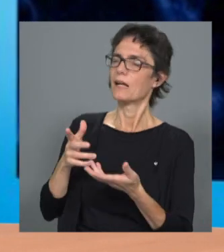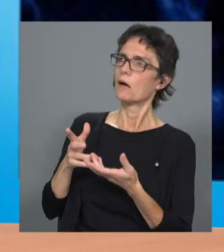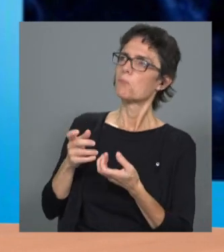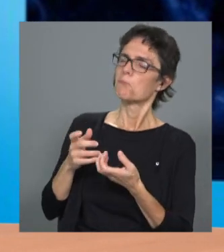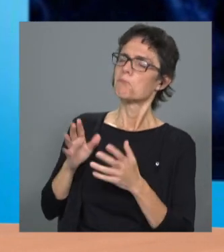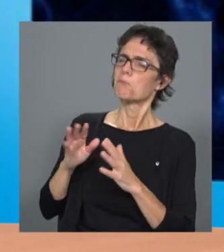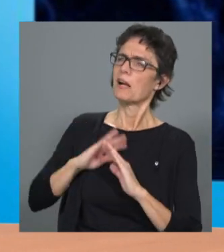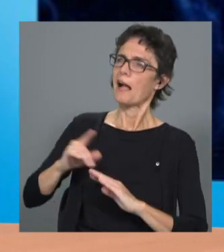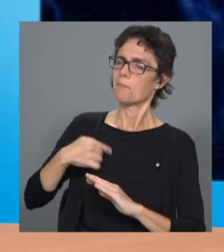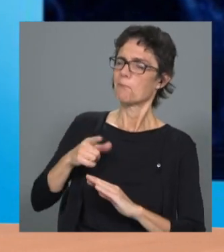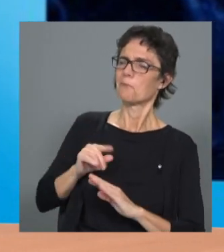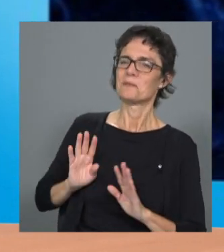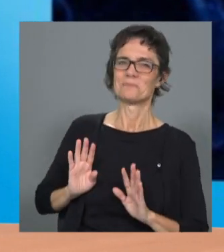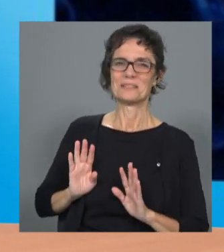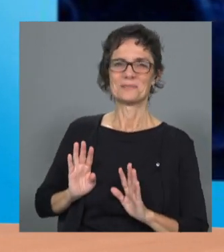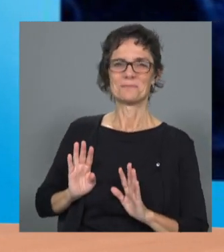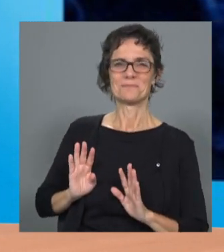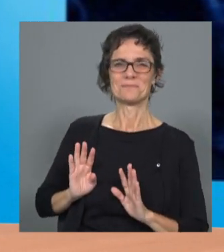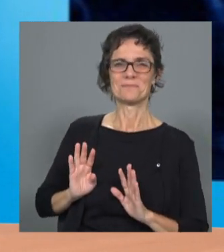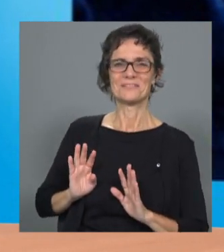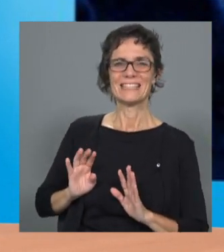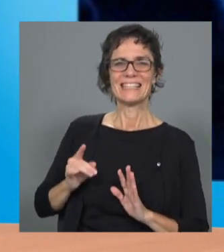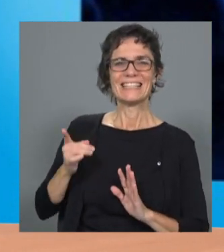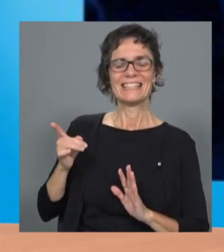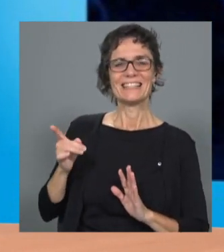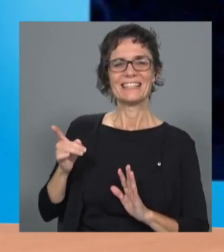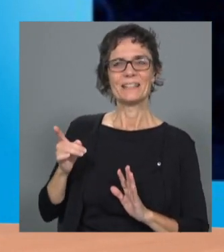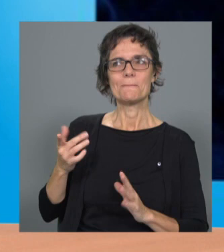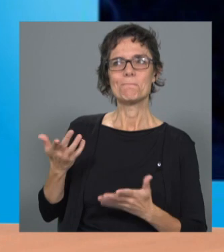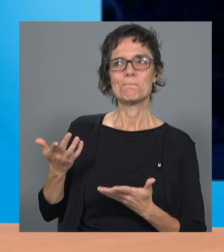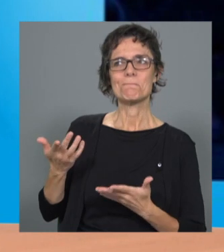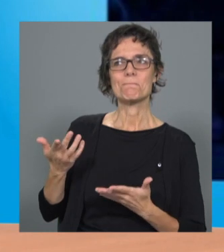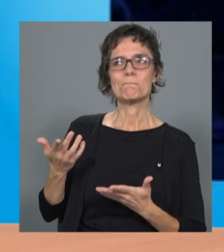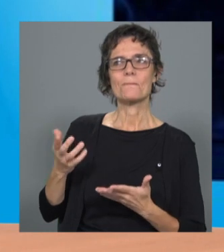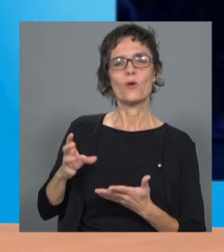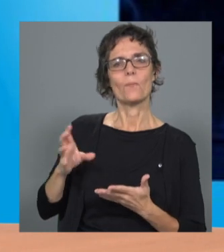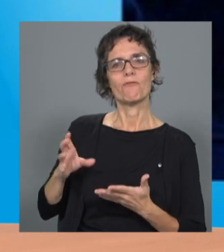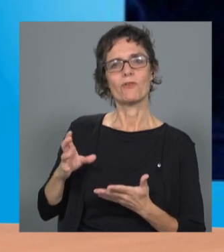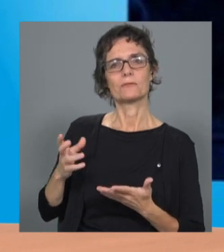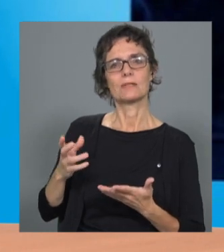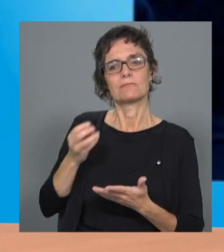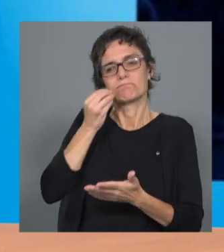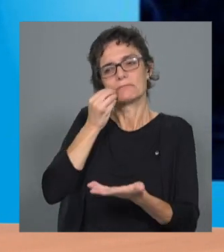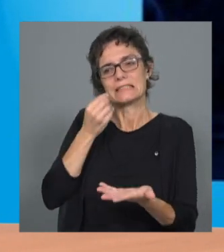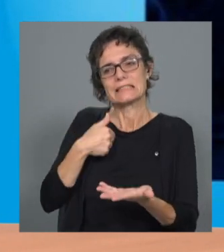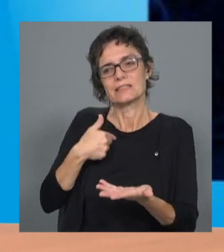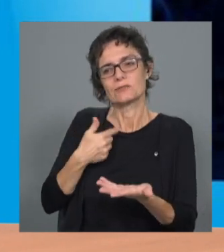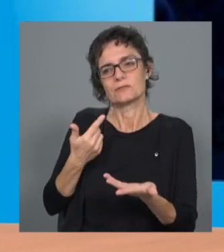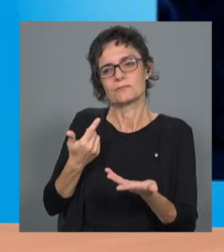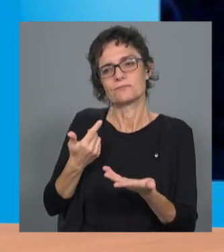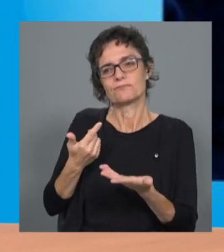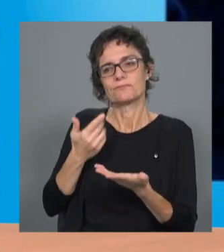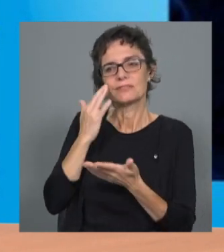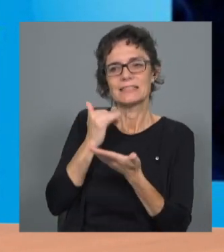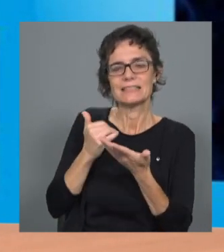bastante nesta fase. Mas é um processo de lidar com ausências, e que há momentos mais